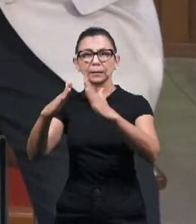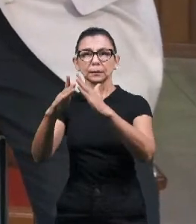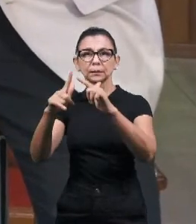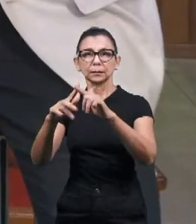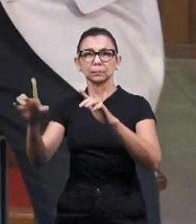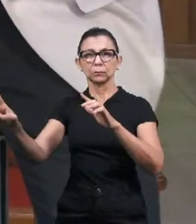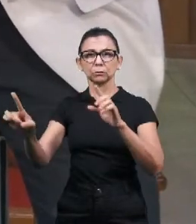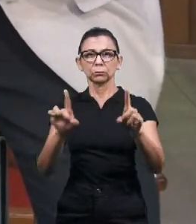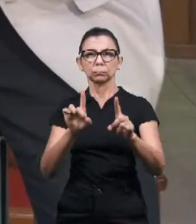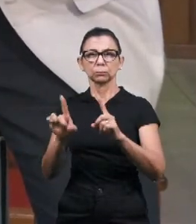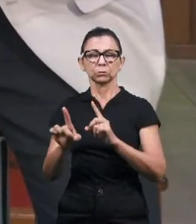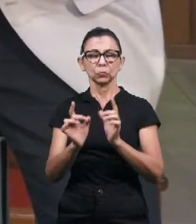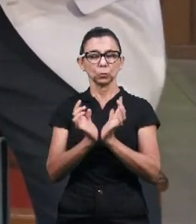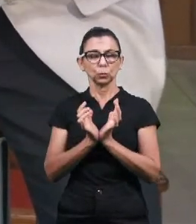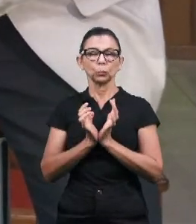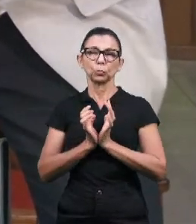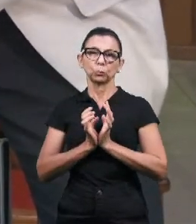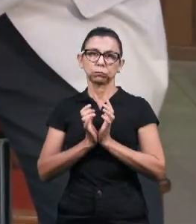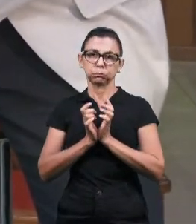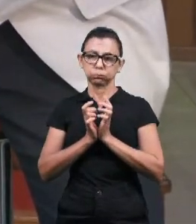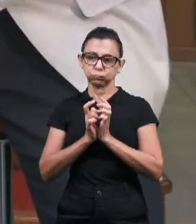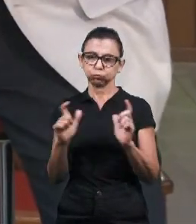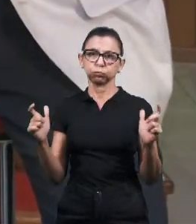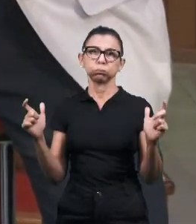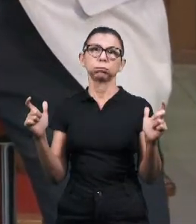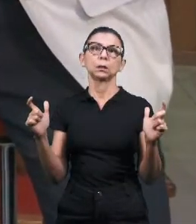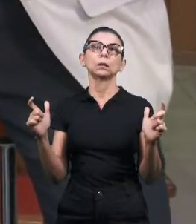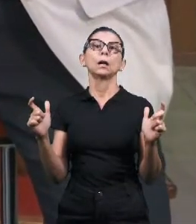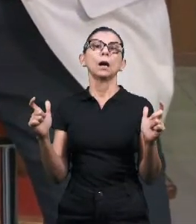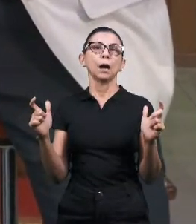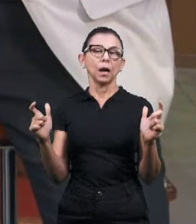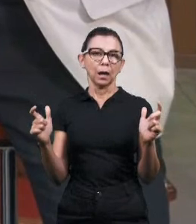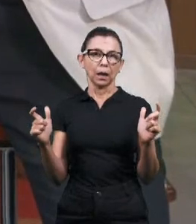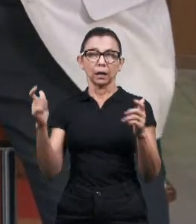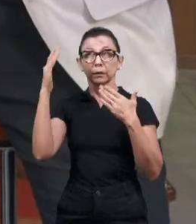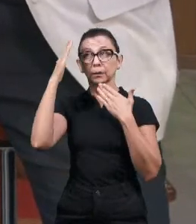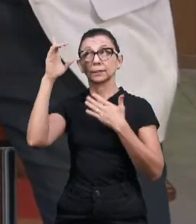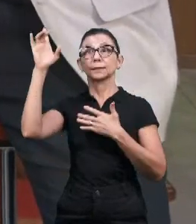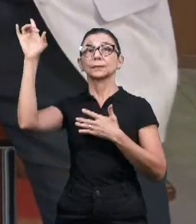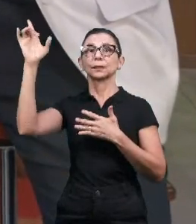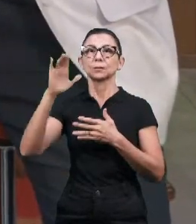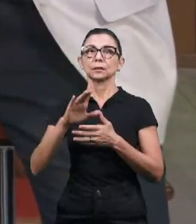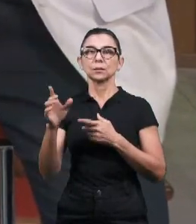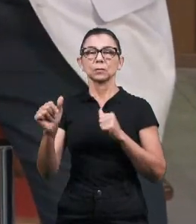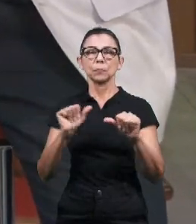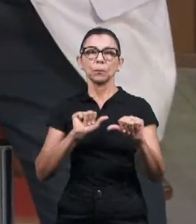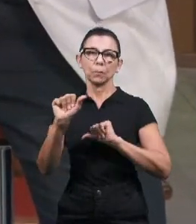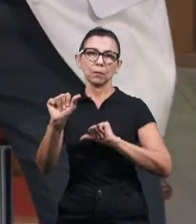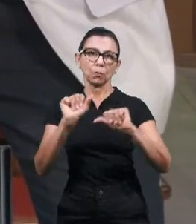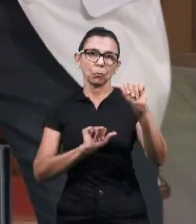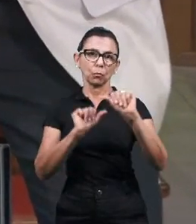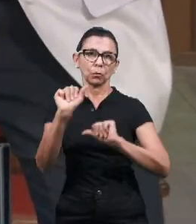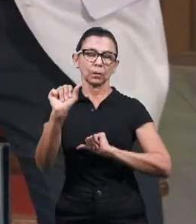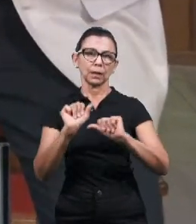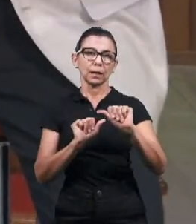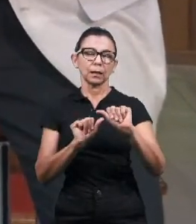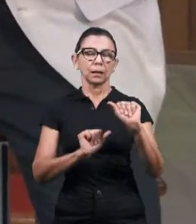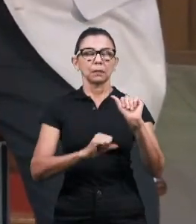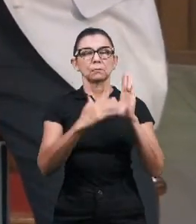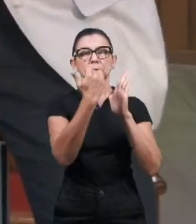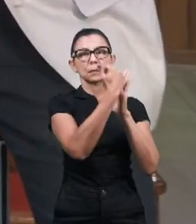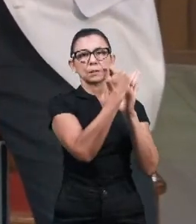Manaim. É um grupo grande hoje, graças a Deus, então é feito em escala. Em cada seminário, não sobem